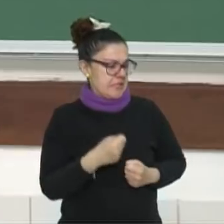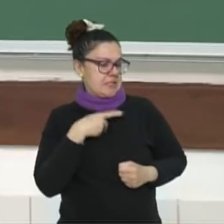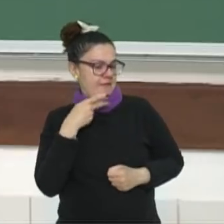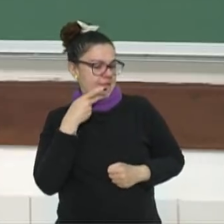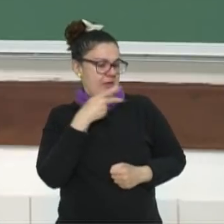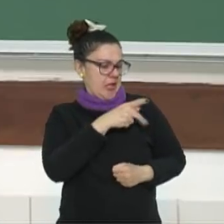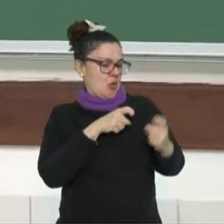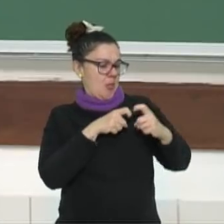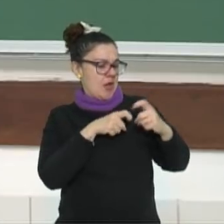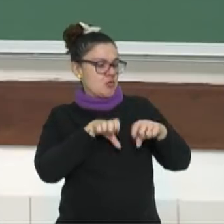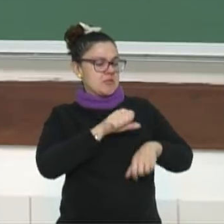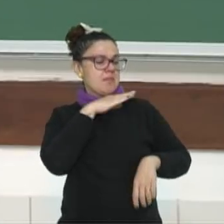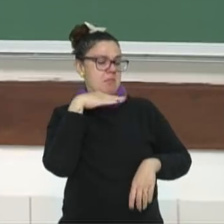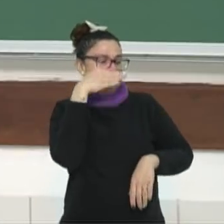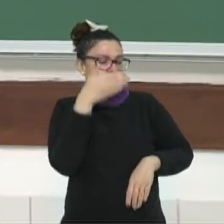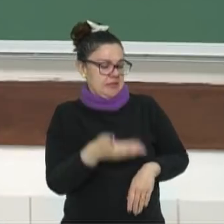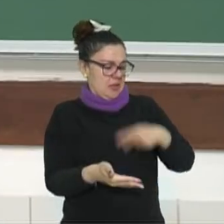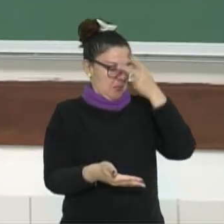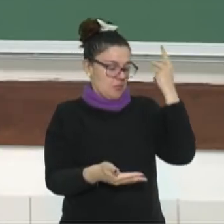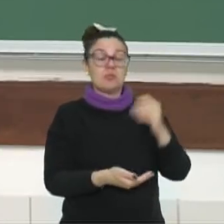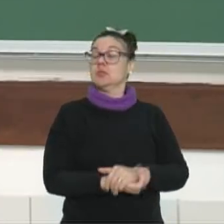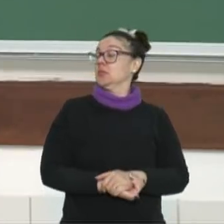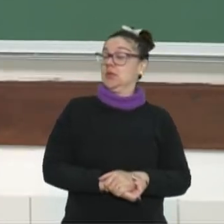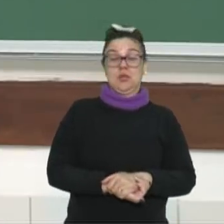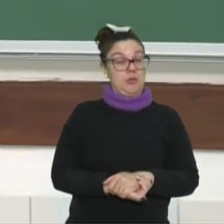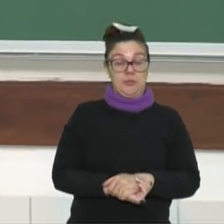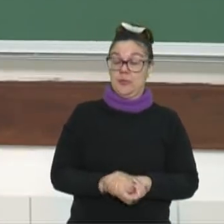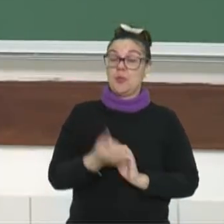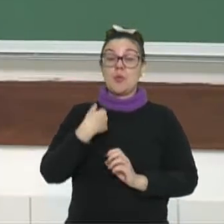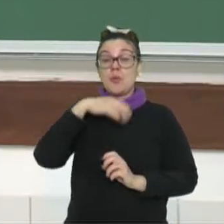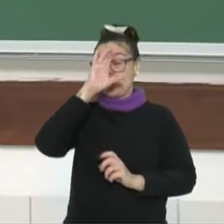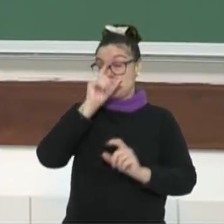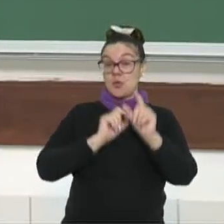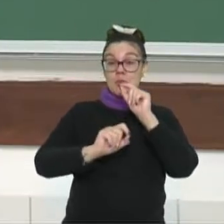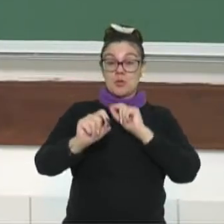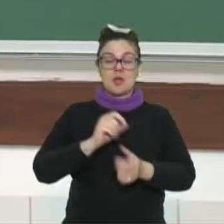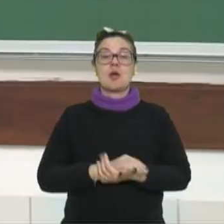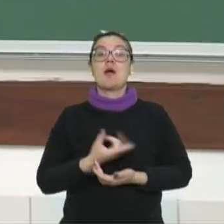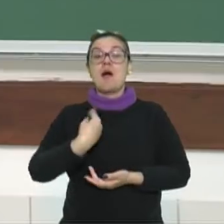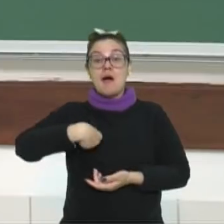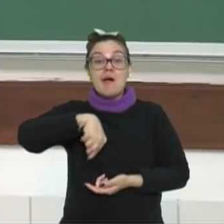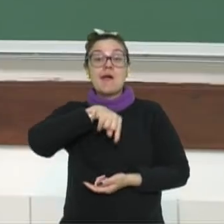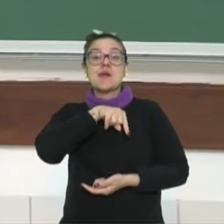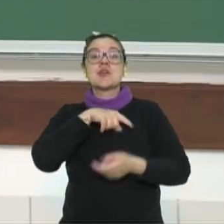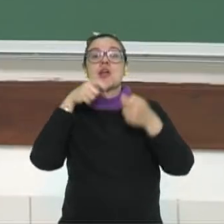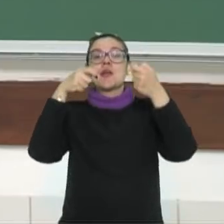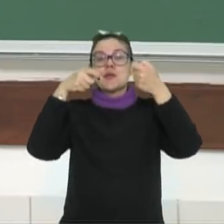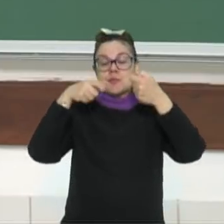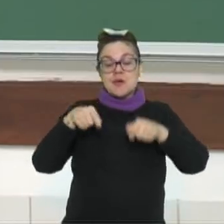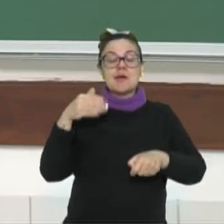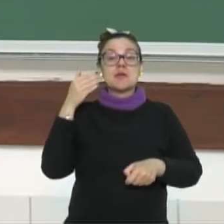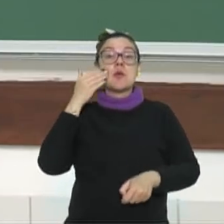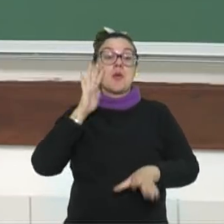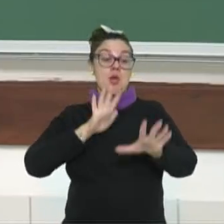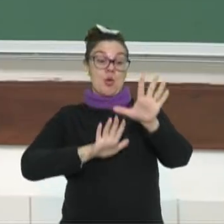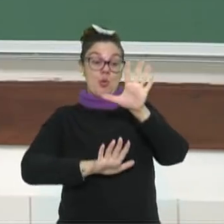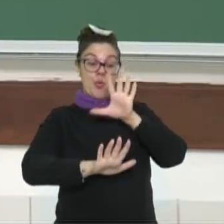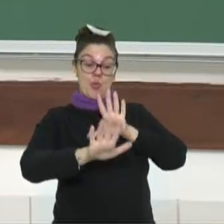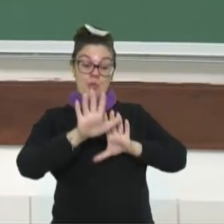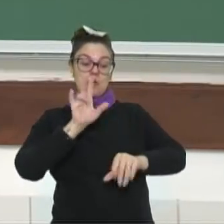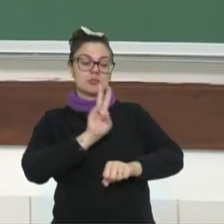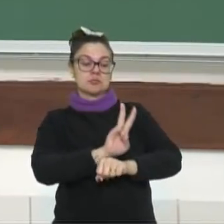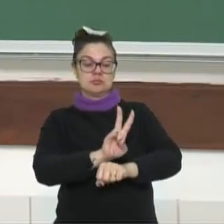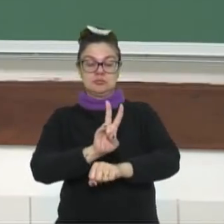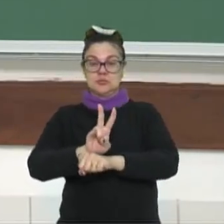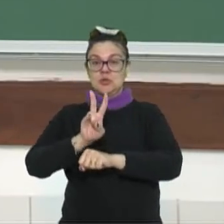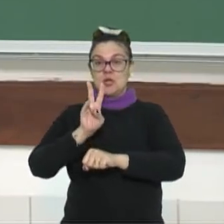têm que tirar a vida das pessoas? Não é isso. A grande questão é o seguinte: nós precisamos ter o devido cuidado para que